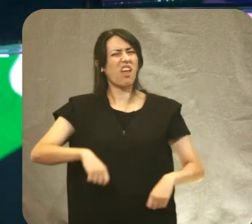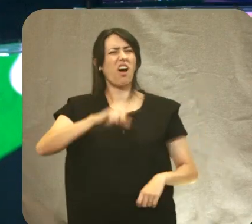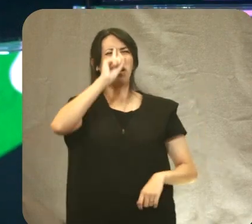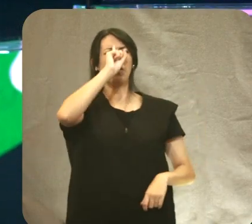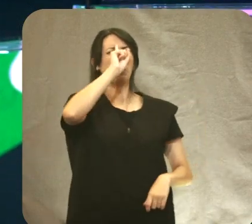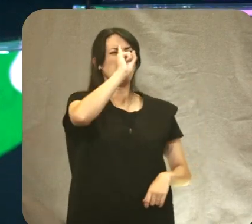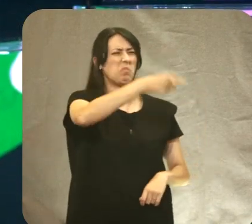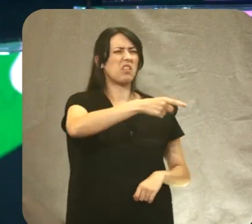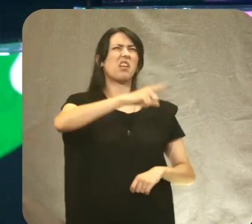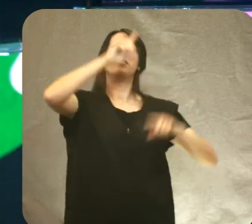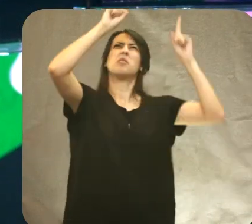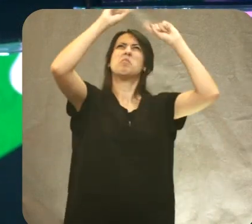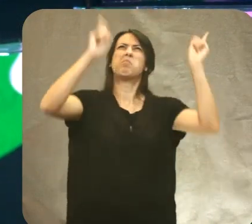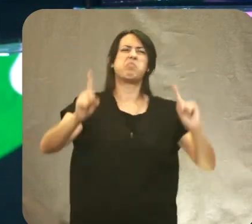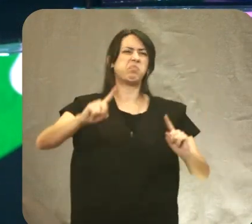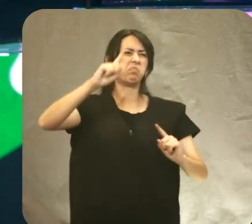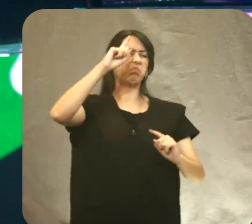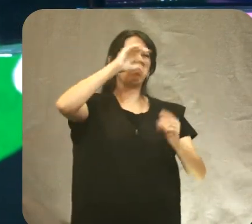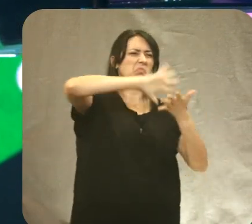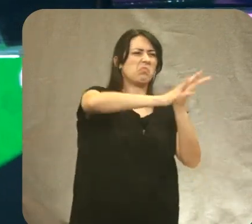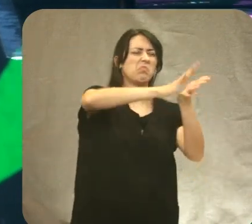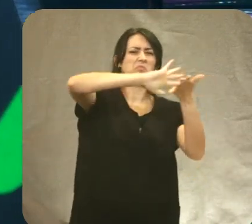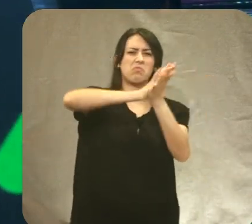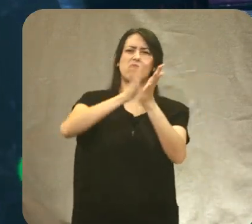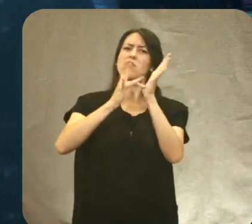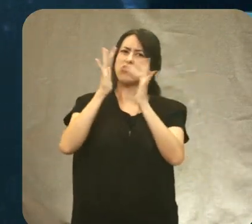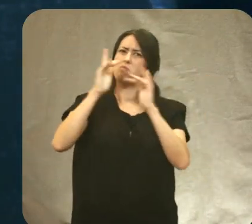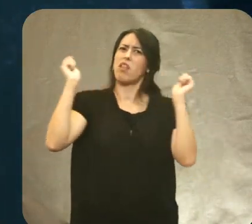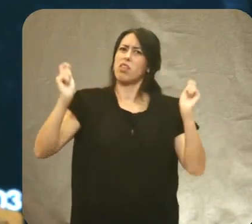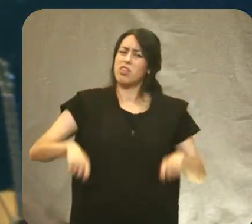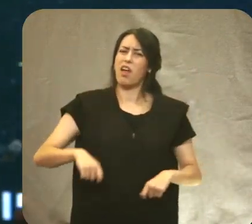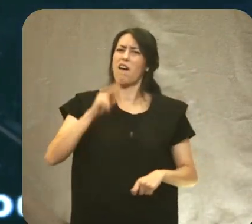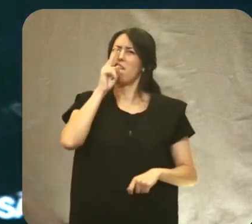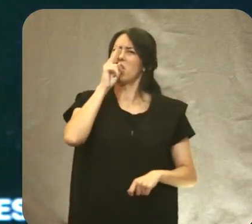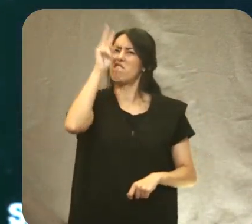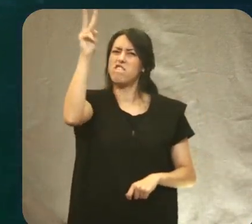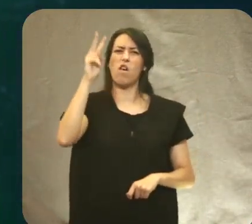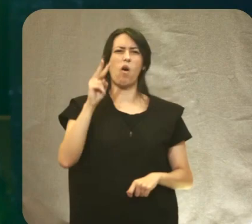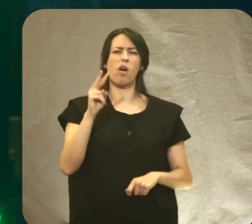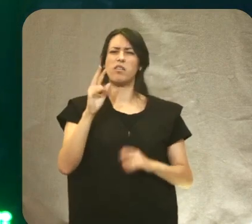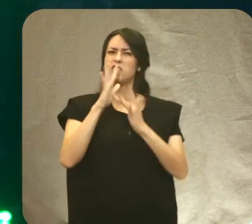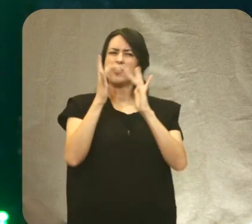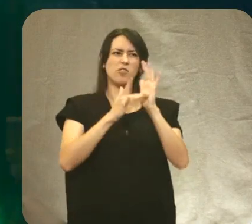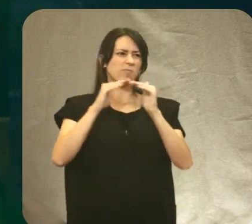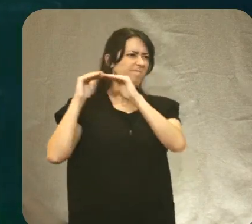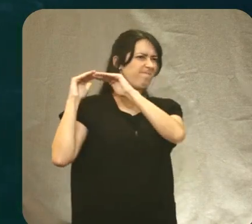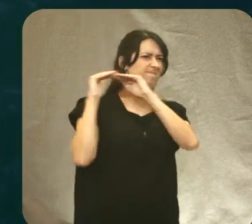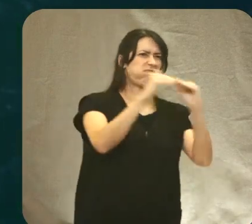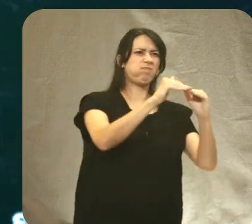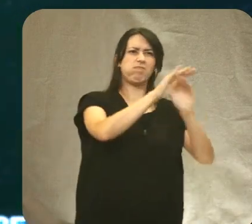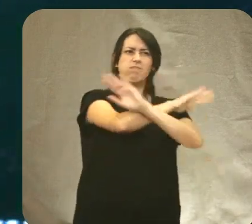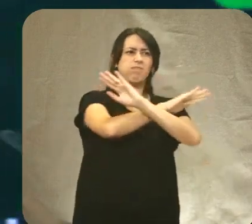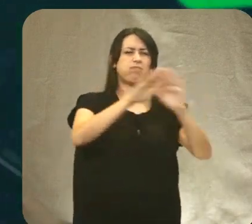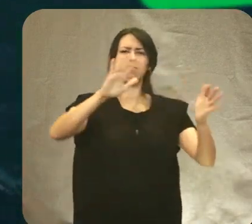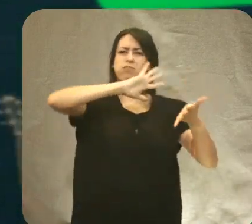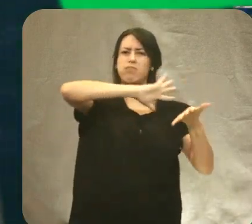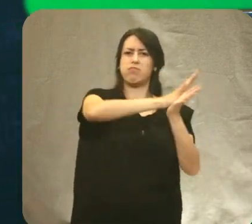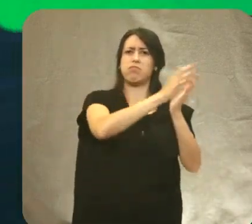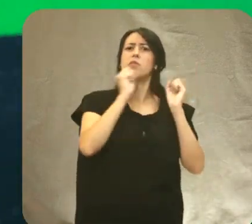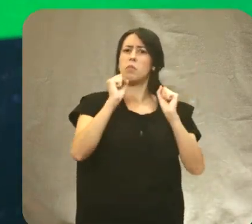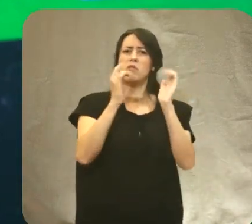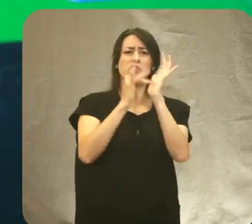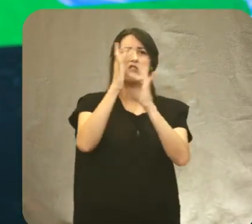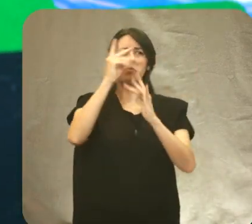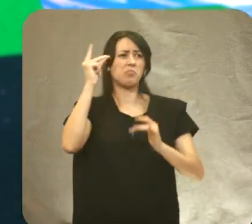mãos e raios fulminariam aqueles homens com seus olhos, simplesmente um olhar bravo de Jesus, aquilo terminaria, um estalar de dedos e